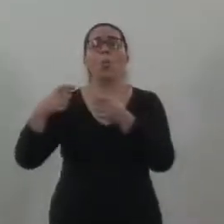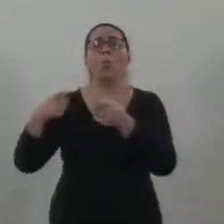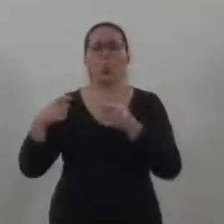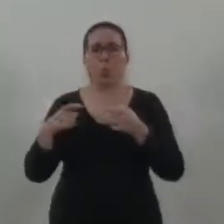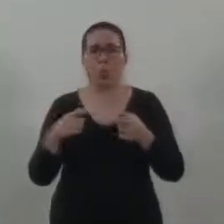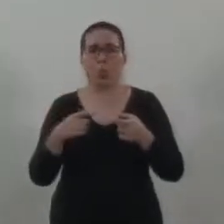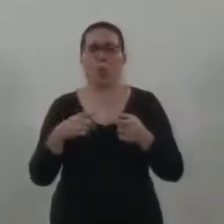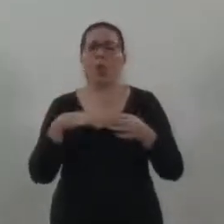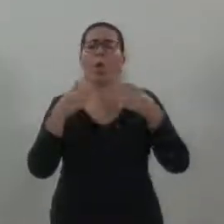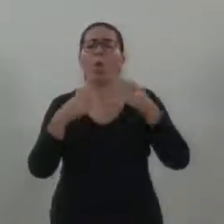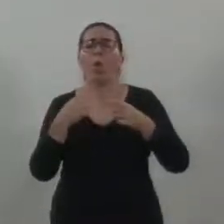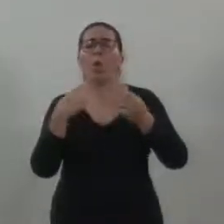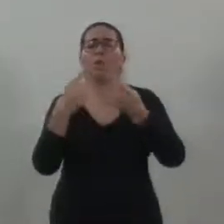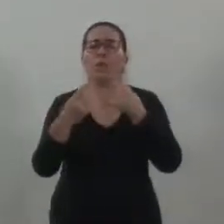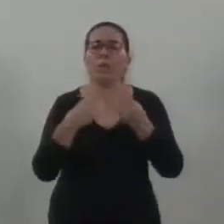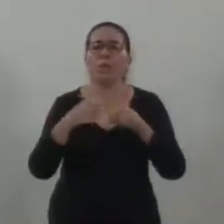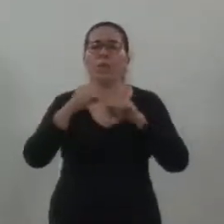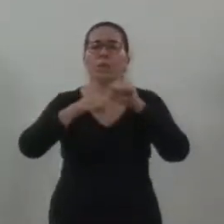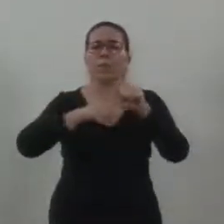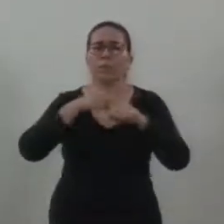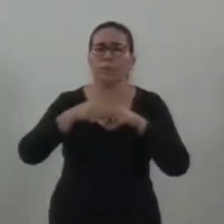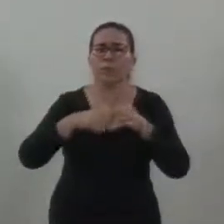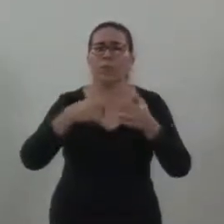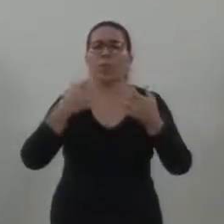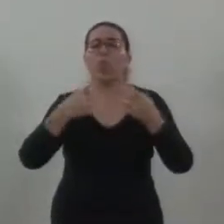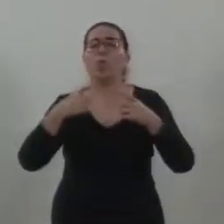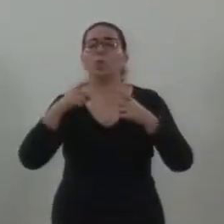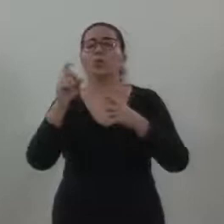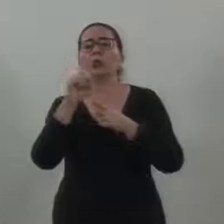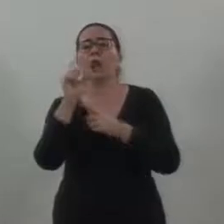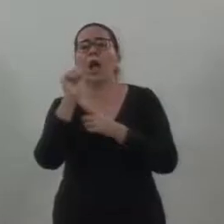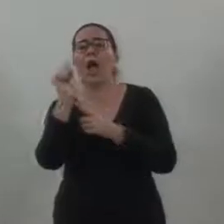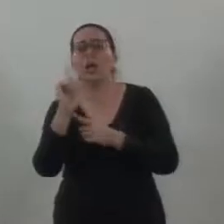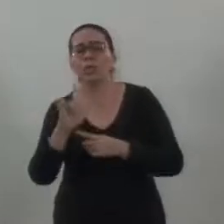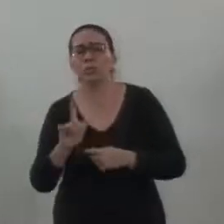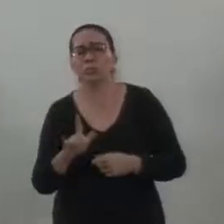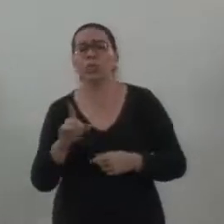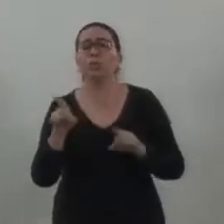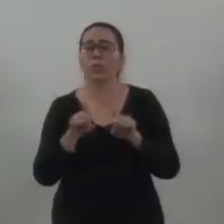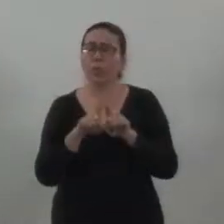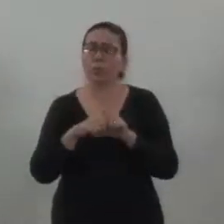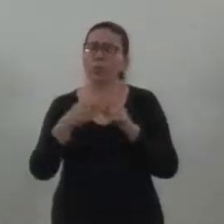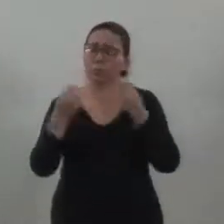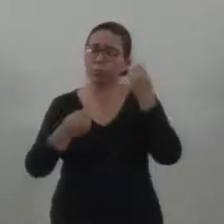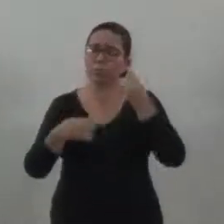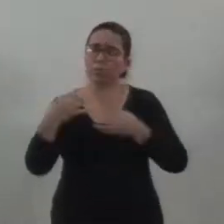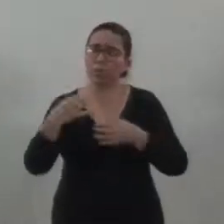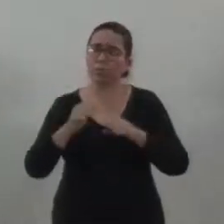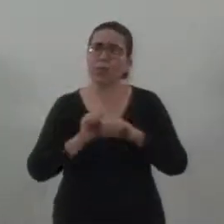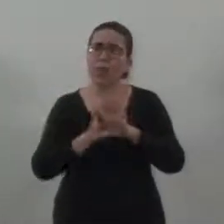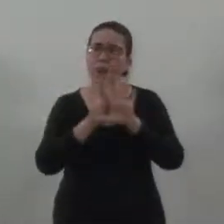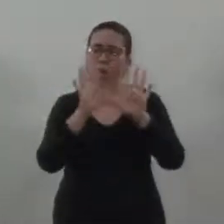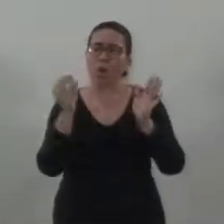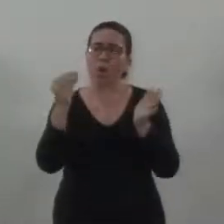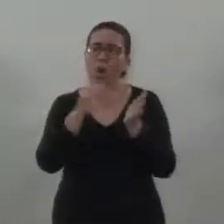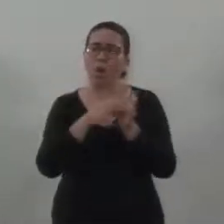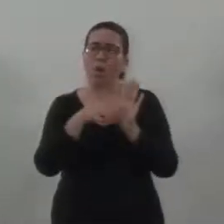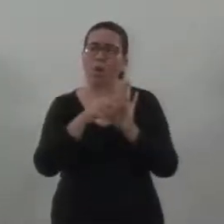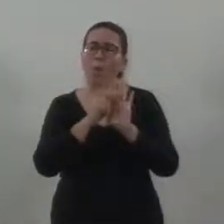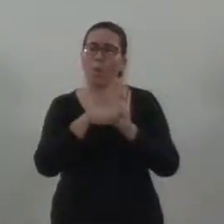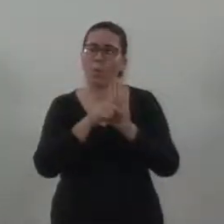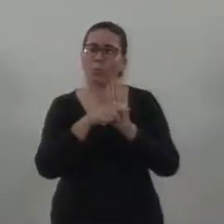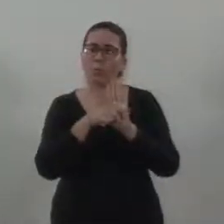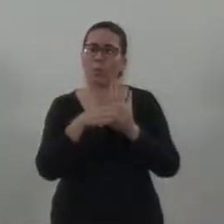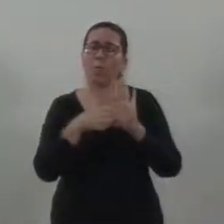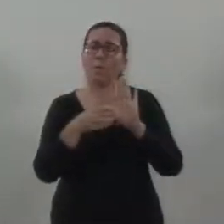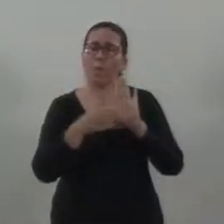onde são as vias, as ruas, onde vai ser a Zona Azul, e esclareça também, a gente coloca no projeto uma proposta que tem que ter